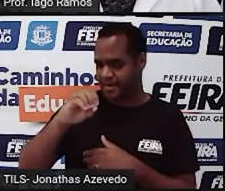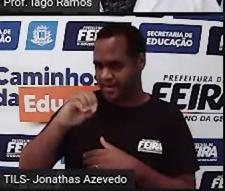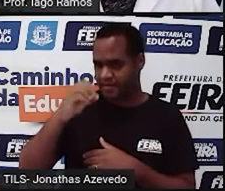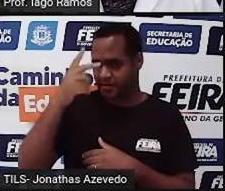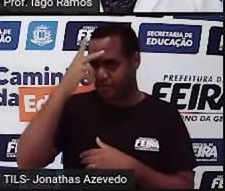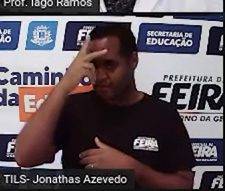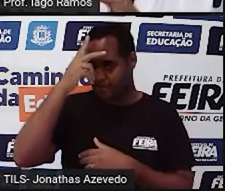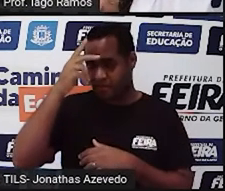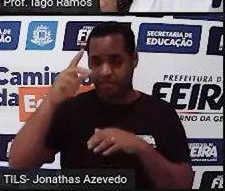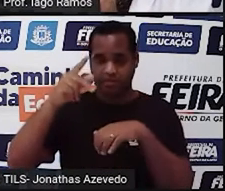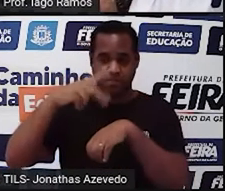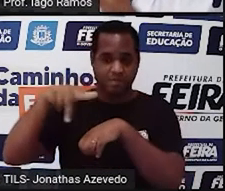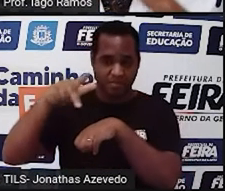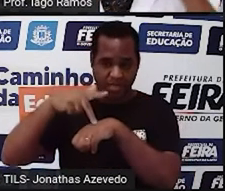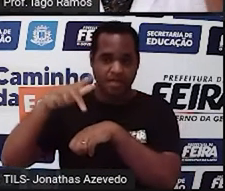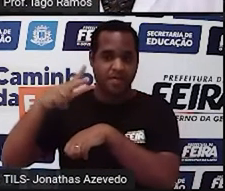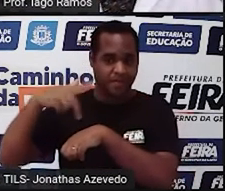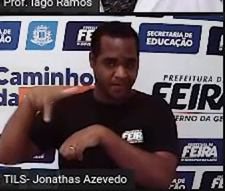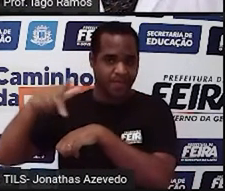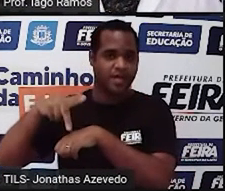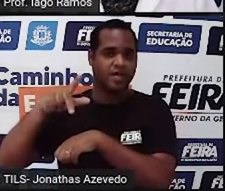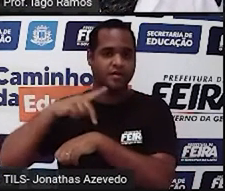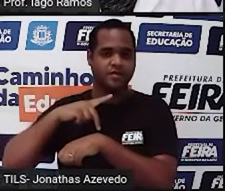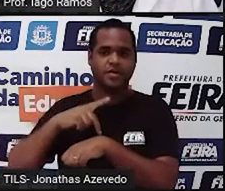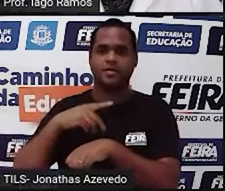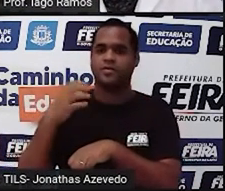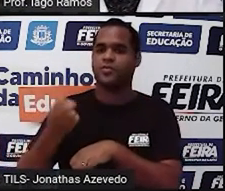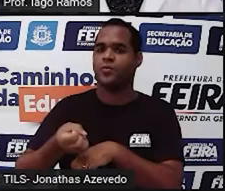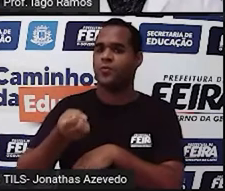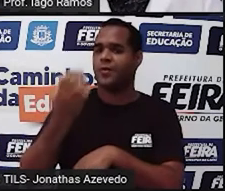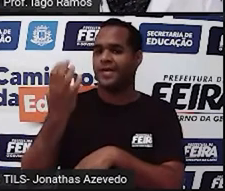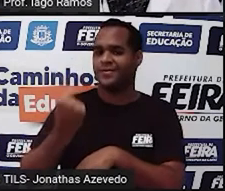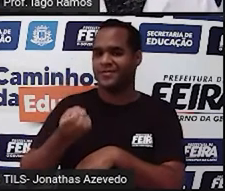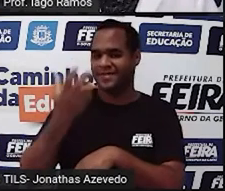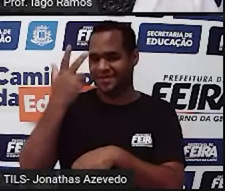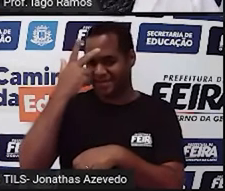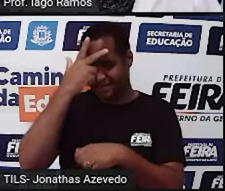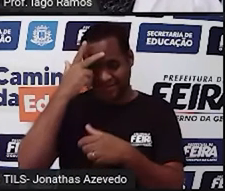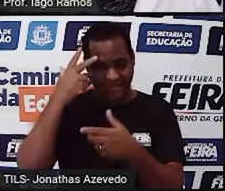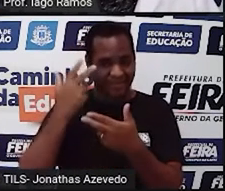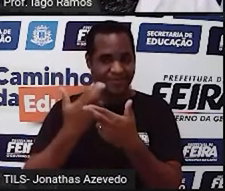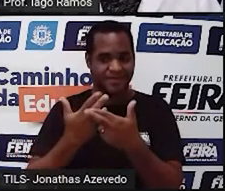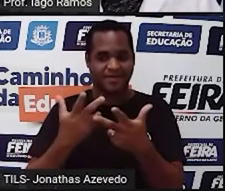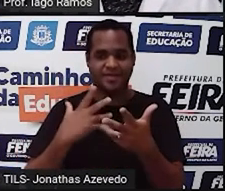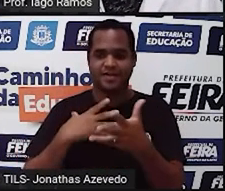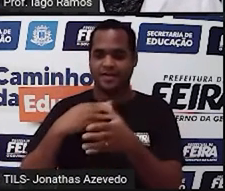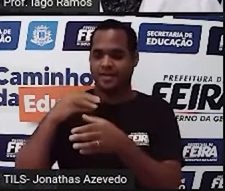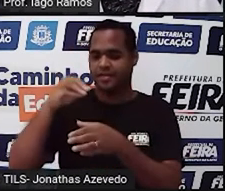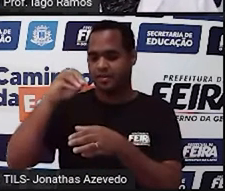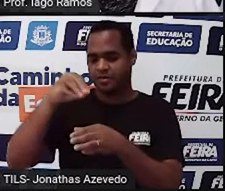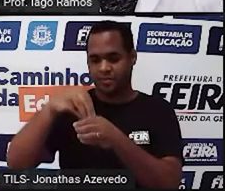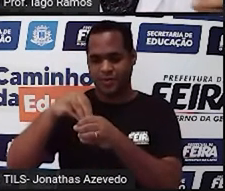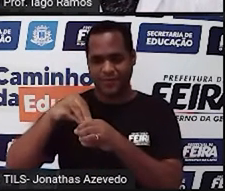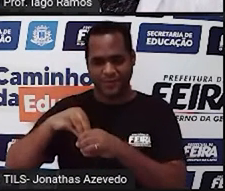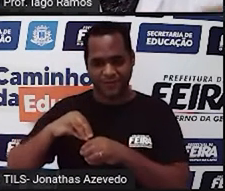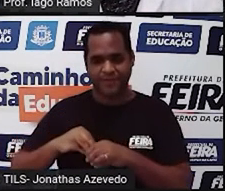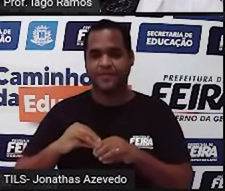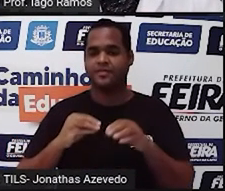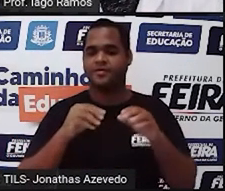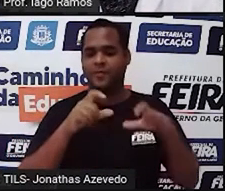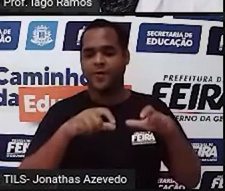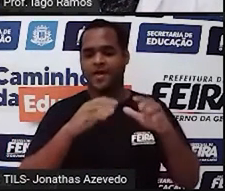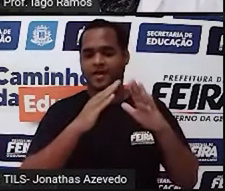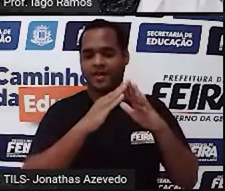tem ali a quantidade né de pessoas que moram em cada país que